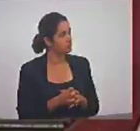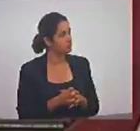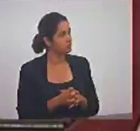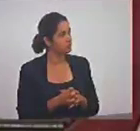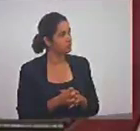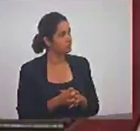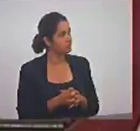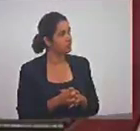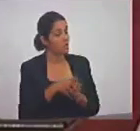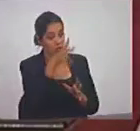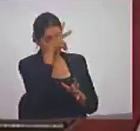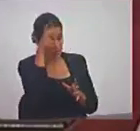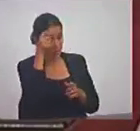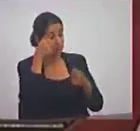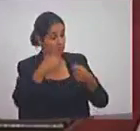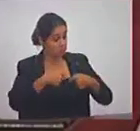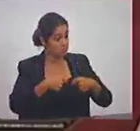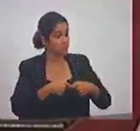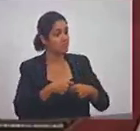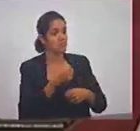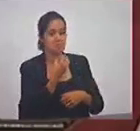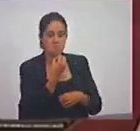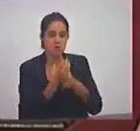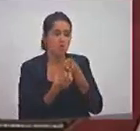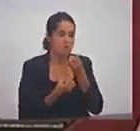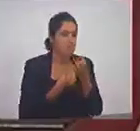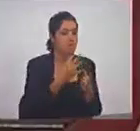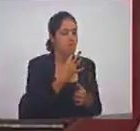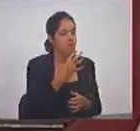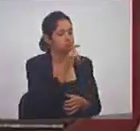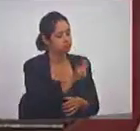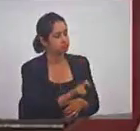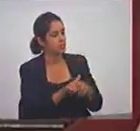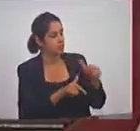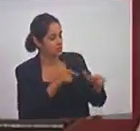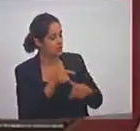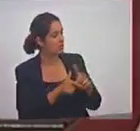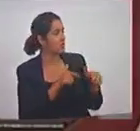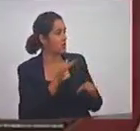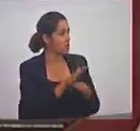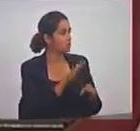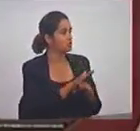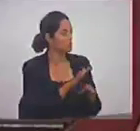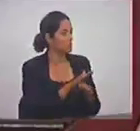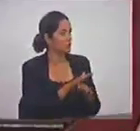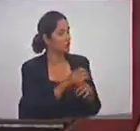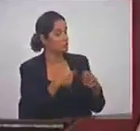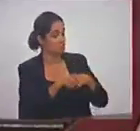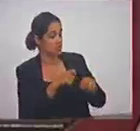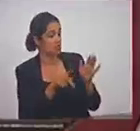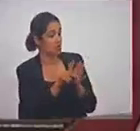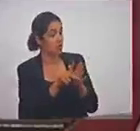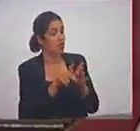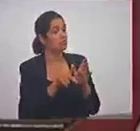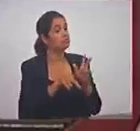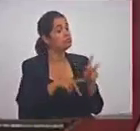firme, uma pessoa forte, que tenha bons conhecimentos para poder desenvolver o trabalho, ajudar a administração municipal. Há tempos atrás, viemos a essa